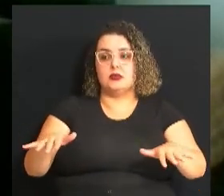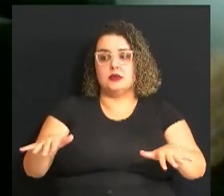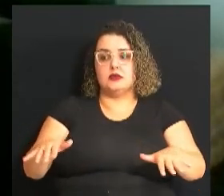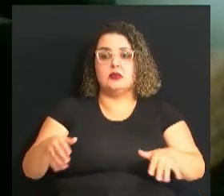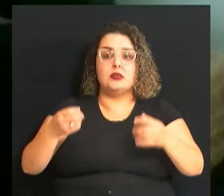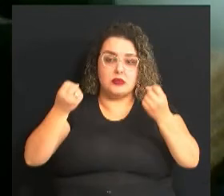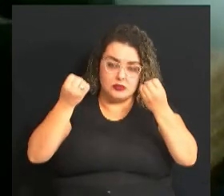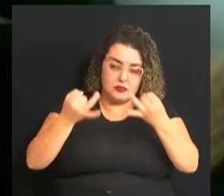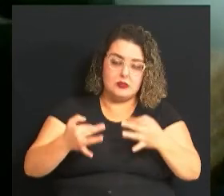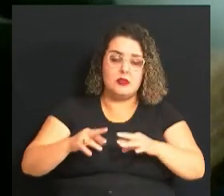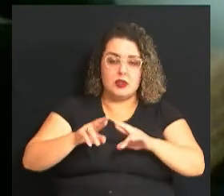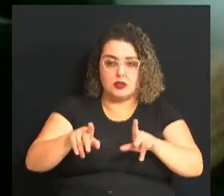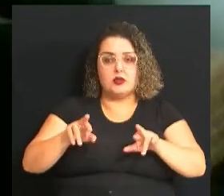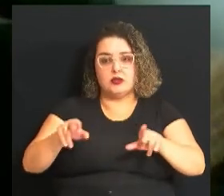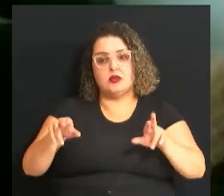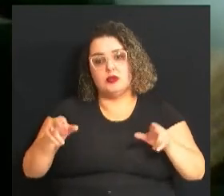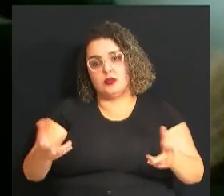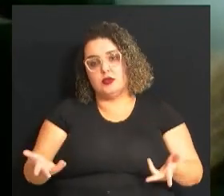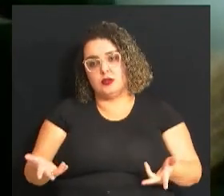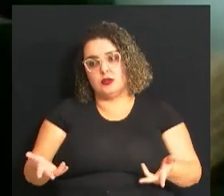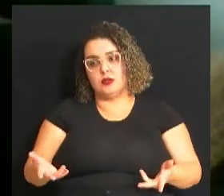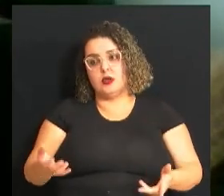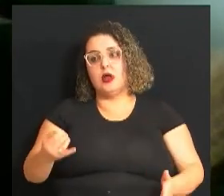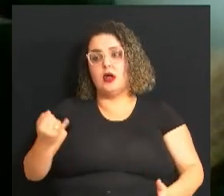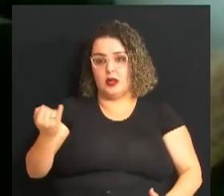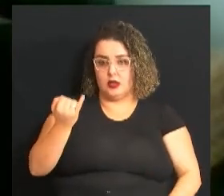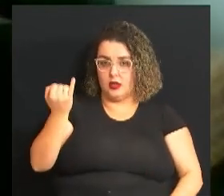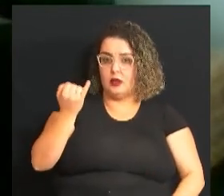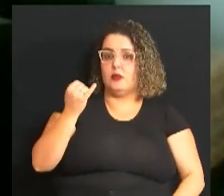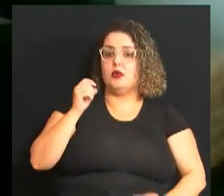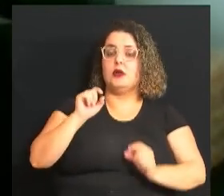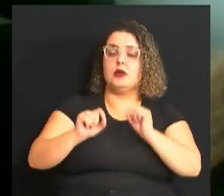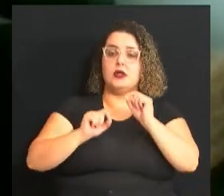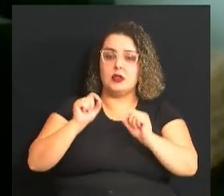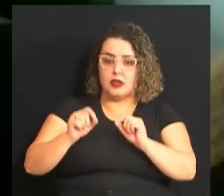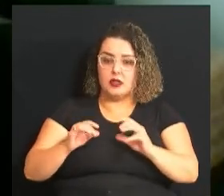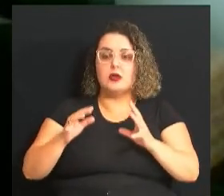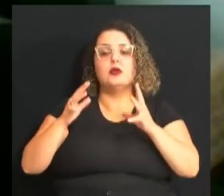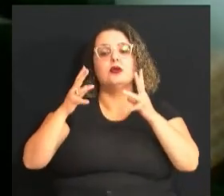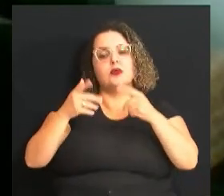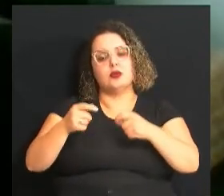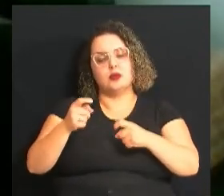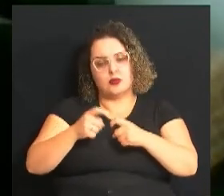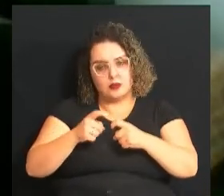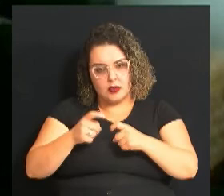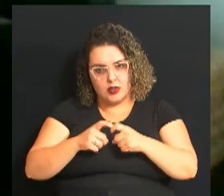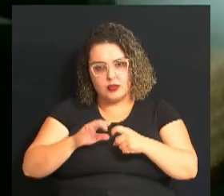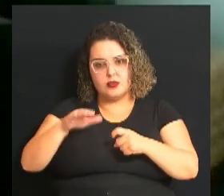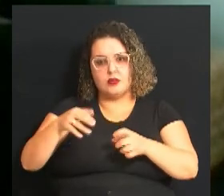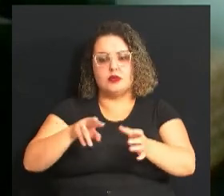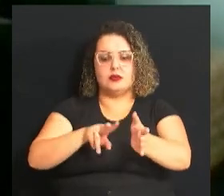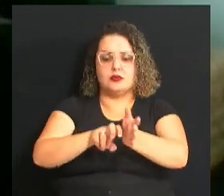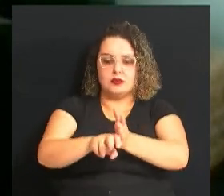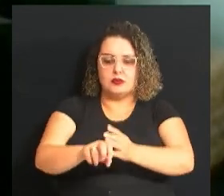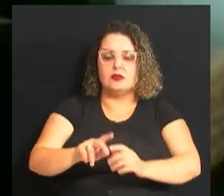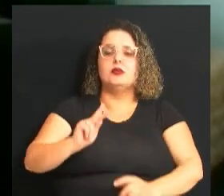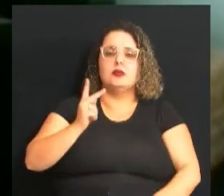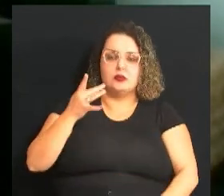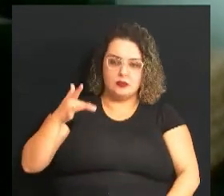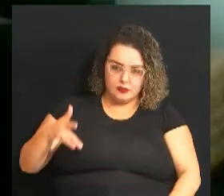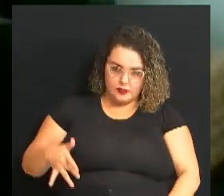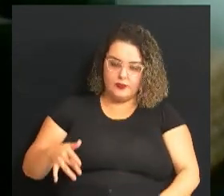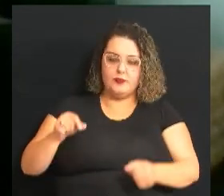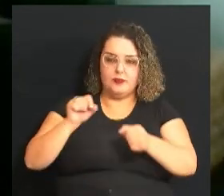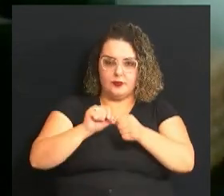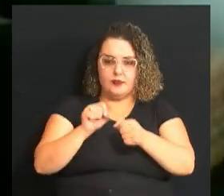orientações diferentes. Então, é fundamental que todo médico, quando tem um diagnóstico de hepatite, ele faça